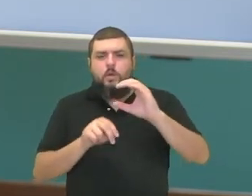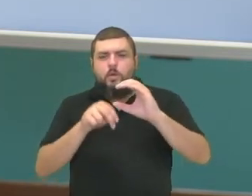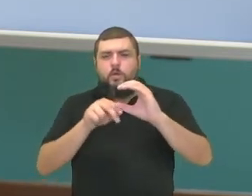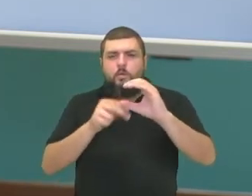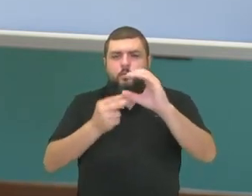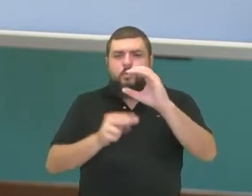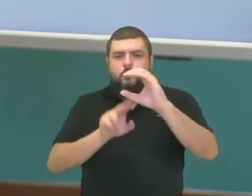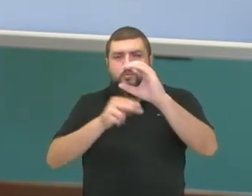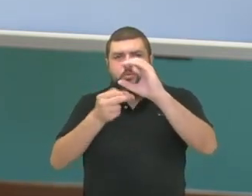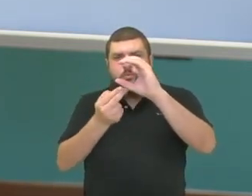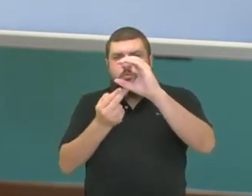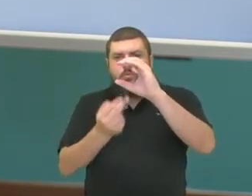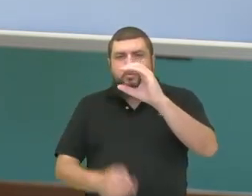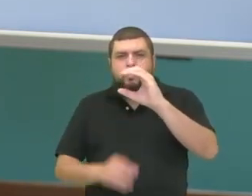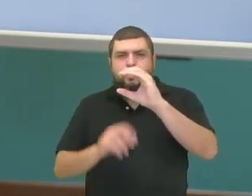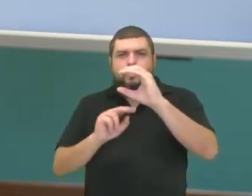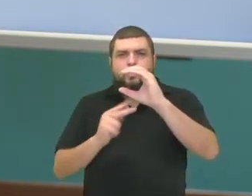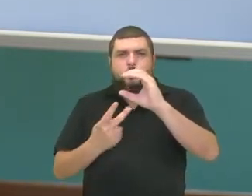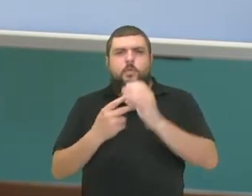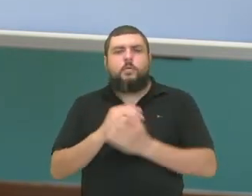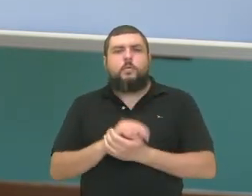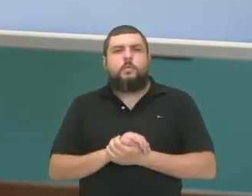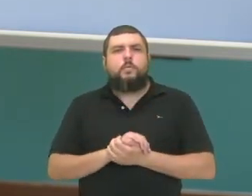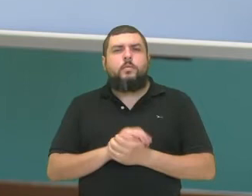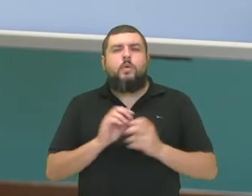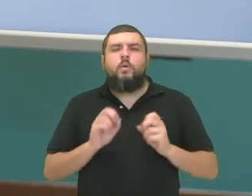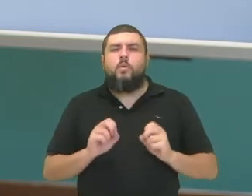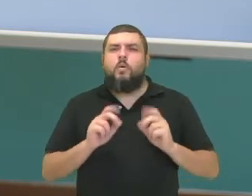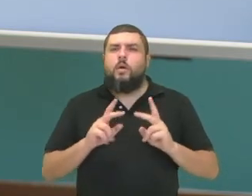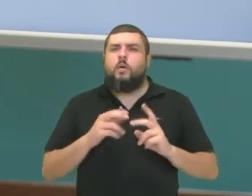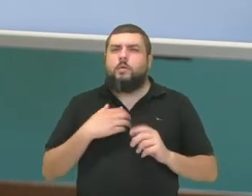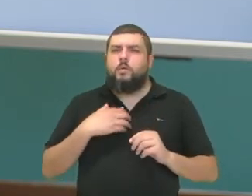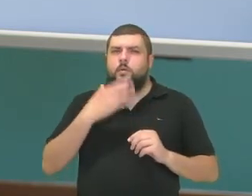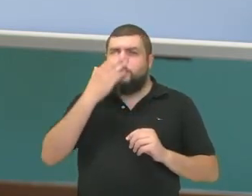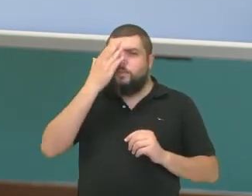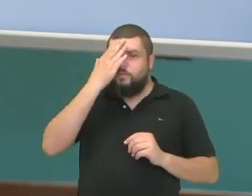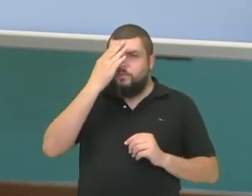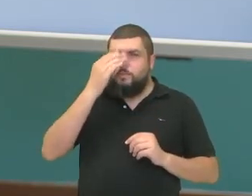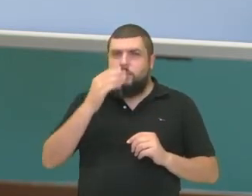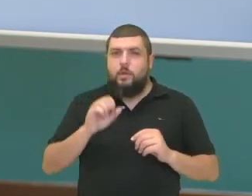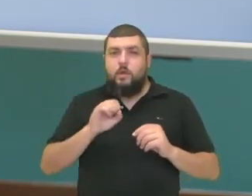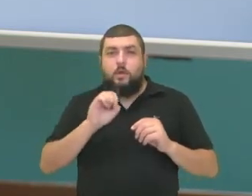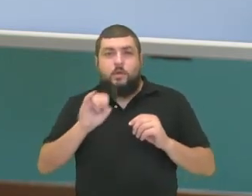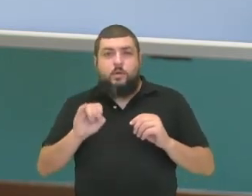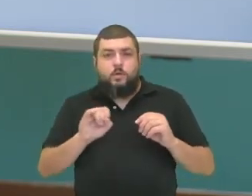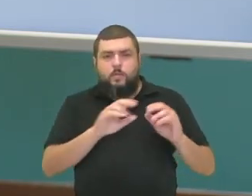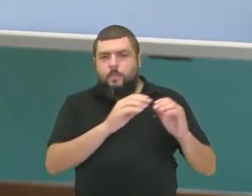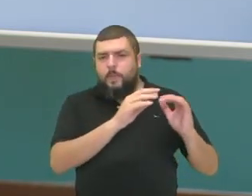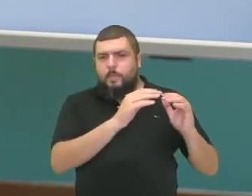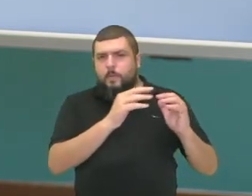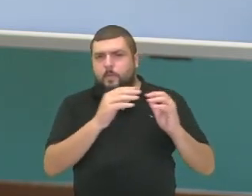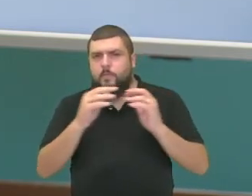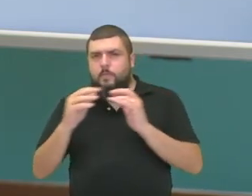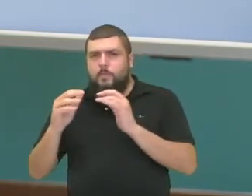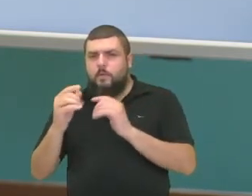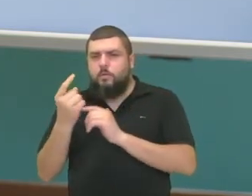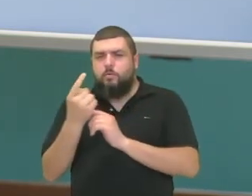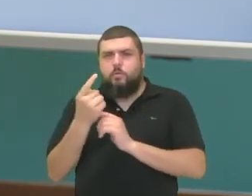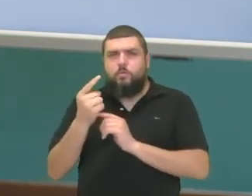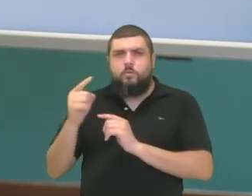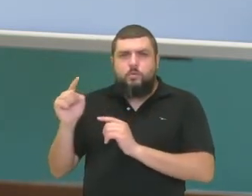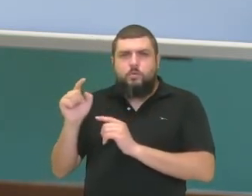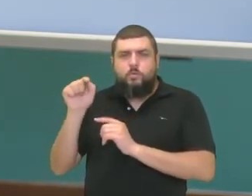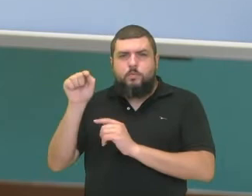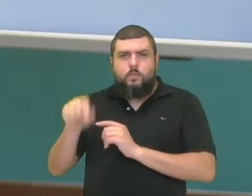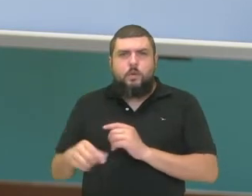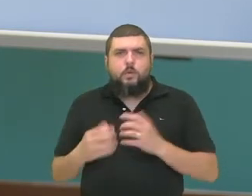Professor, eu sei, professor, quando nós temos a carbonila no final da cadeia carbônica, a